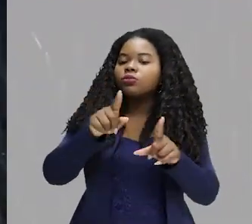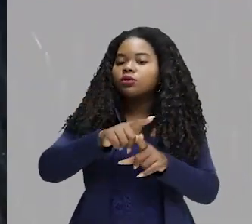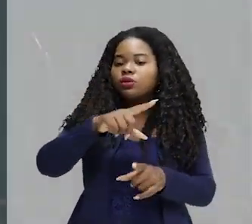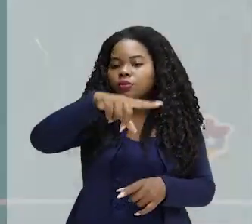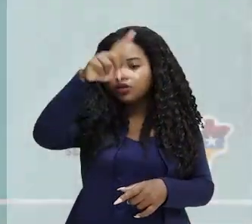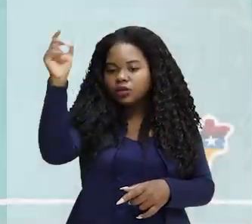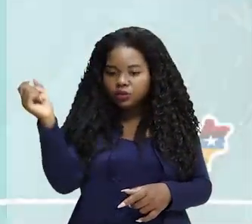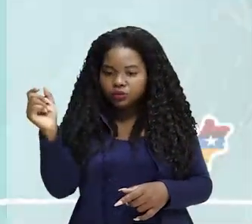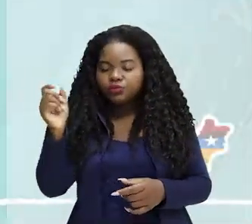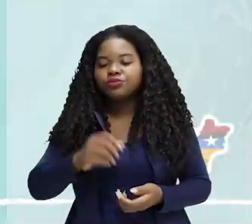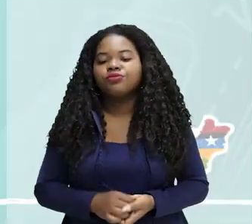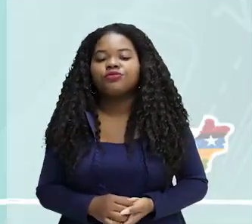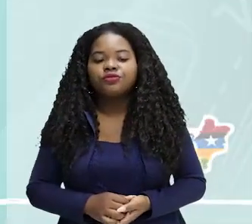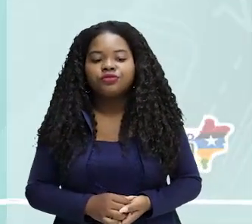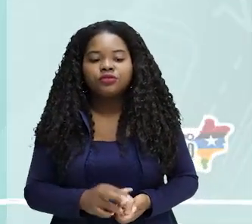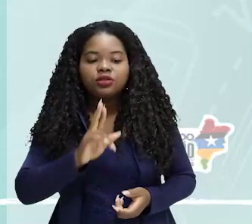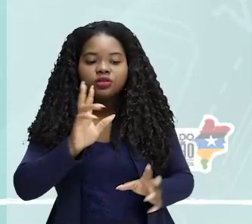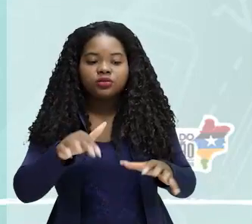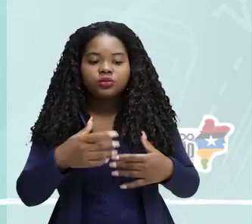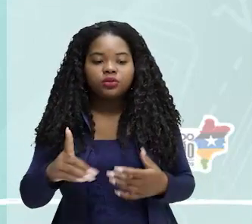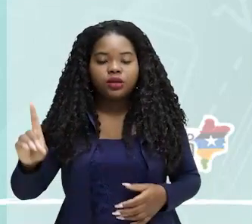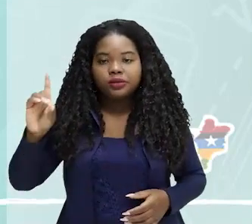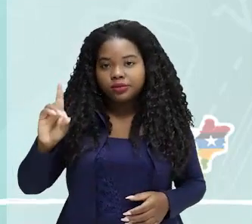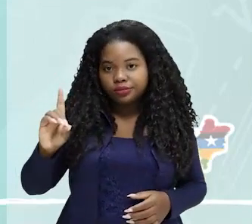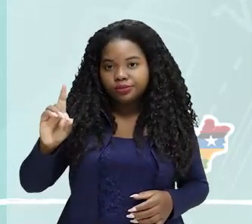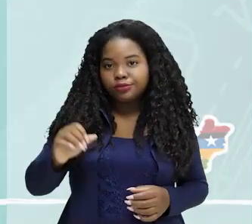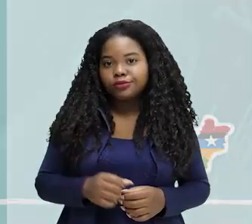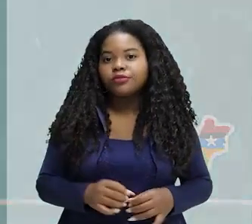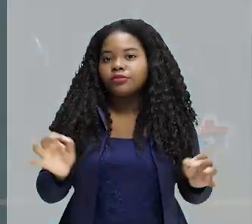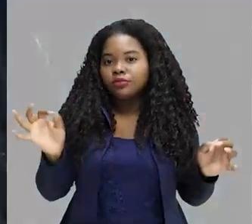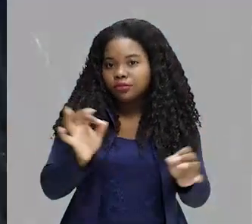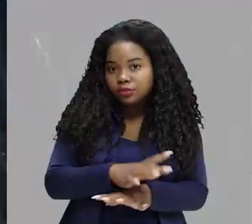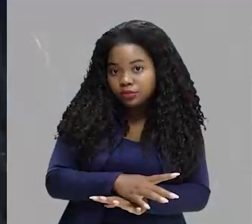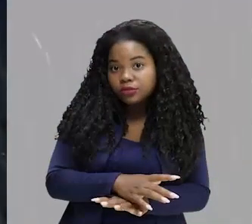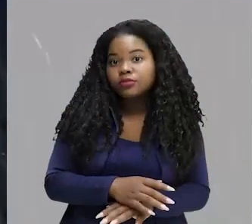isso. E a resposta, a importância dos elementos da natureza. Nós